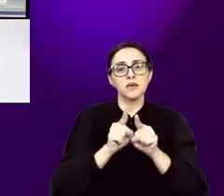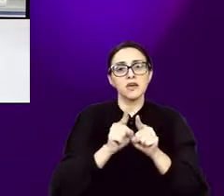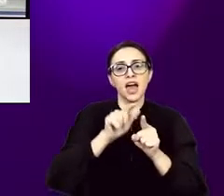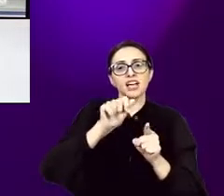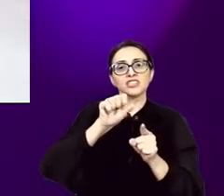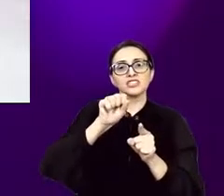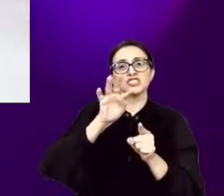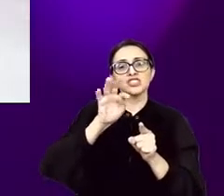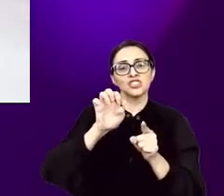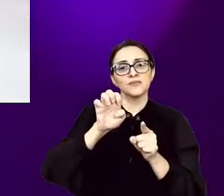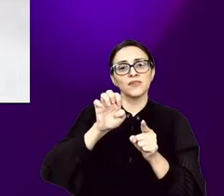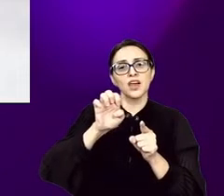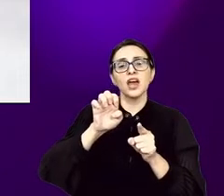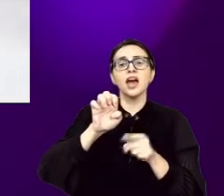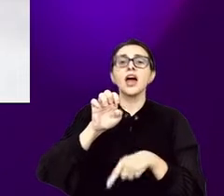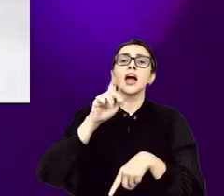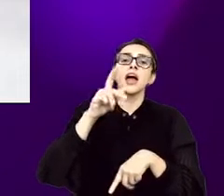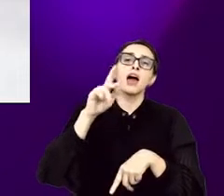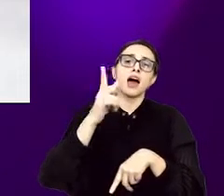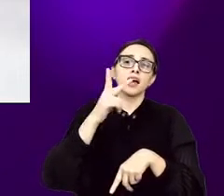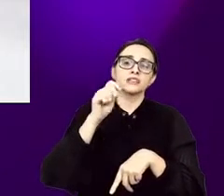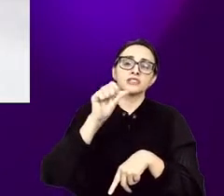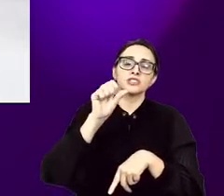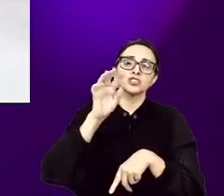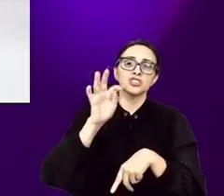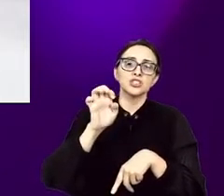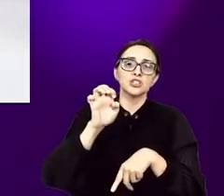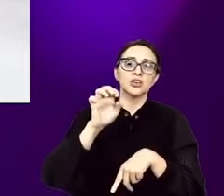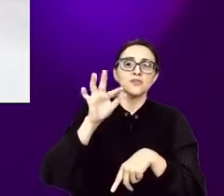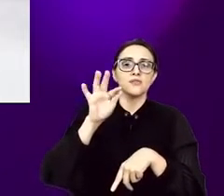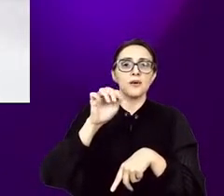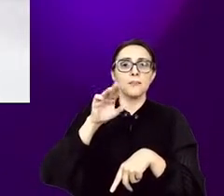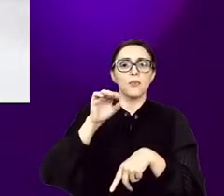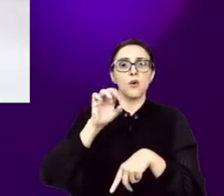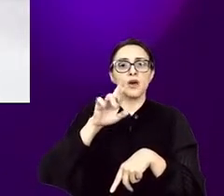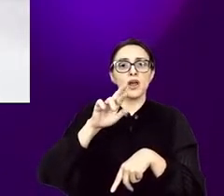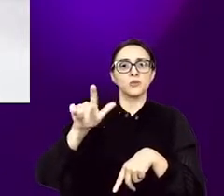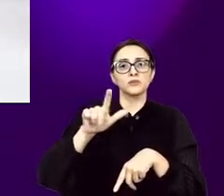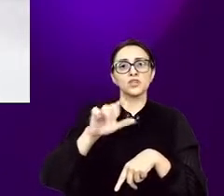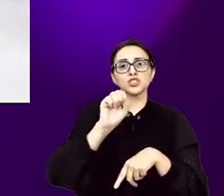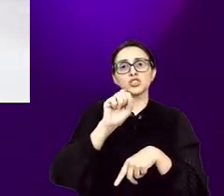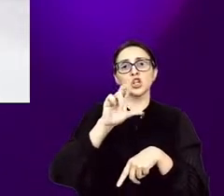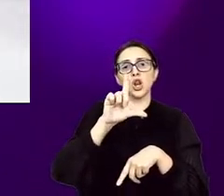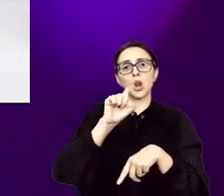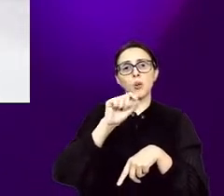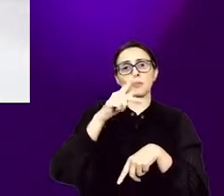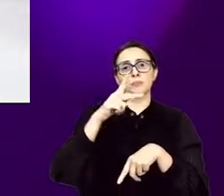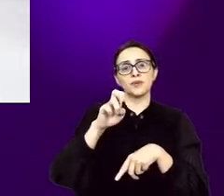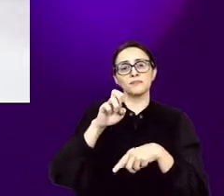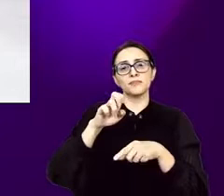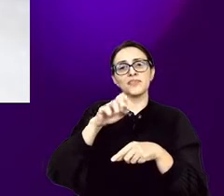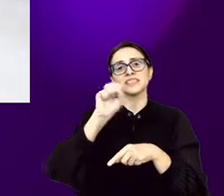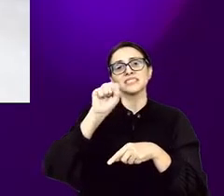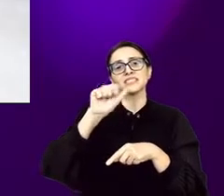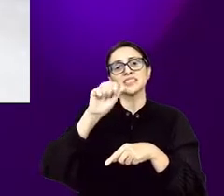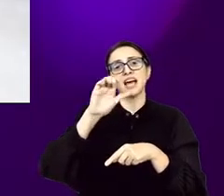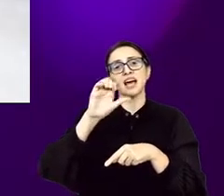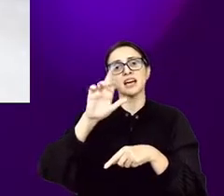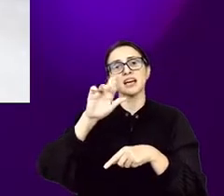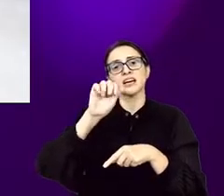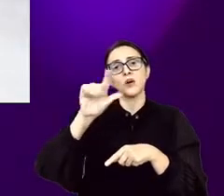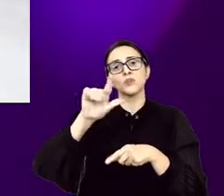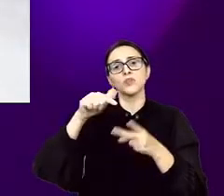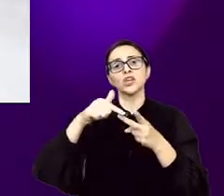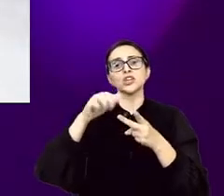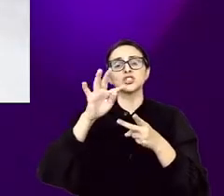femoral. Hoje, o slope sacral, o tilt pélvico, trazem para a gente essas informações que foram muito bem colocadas para